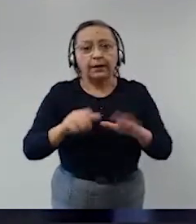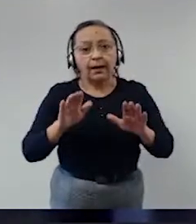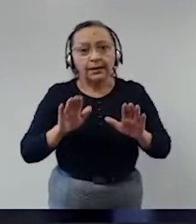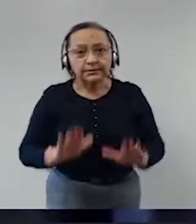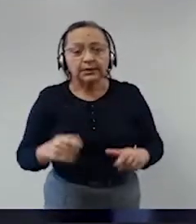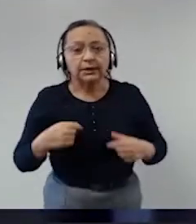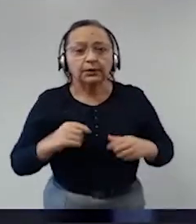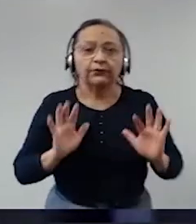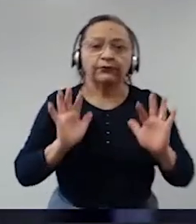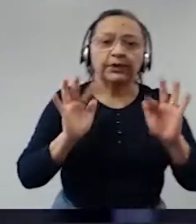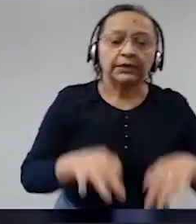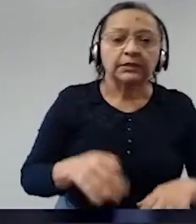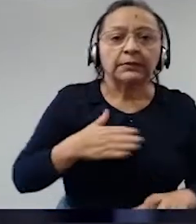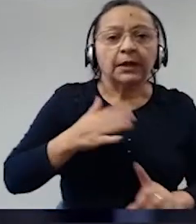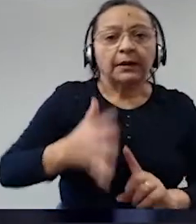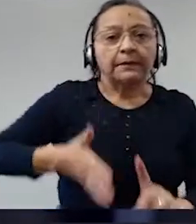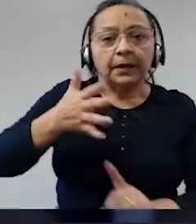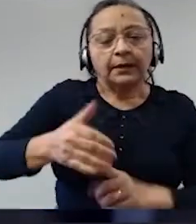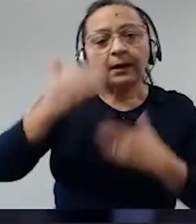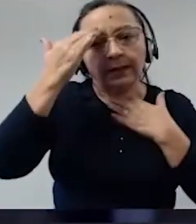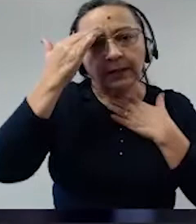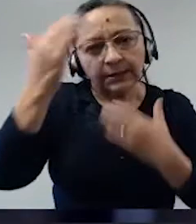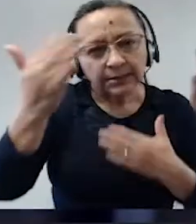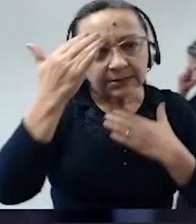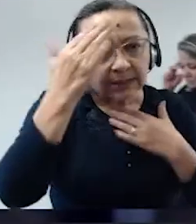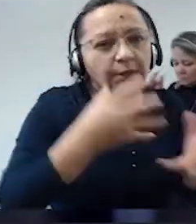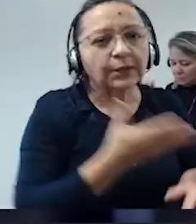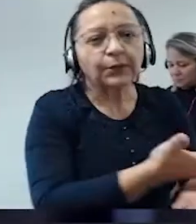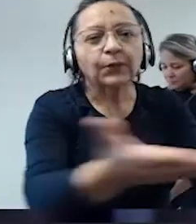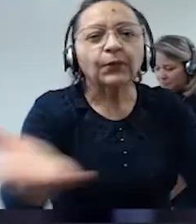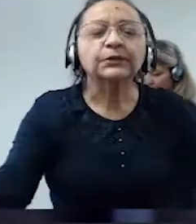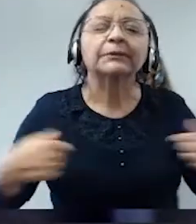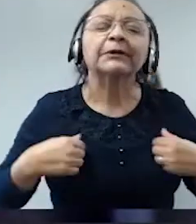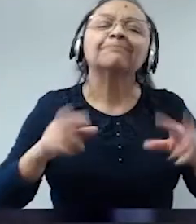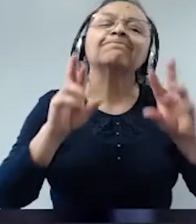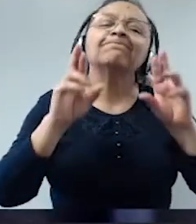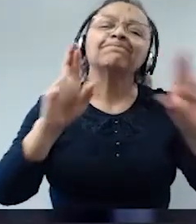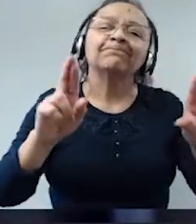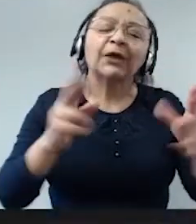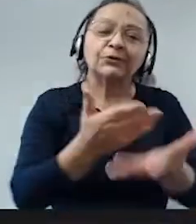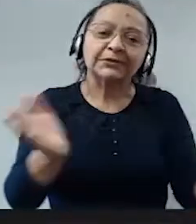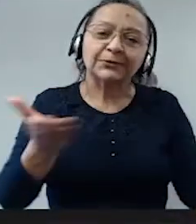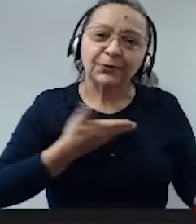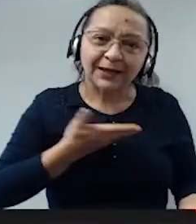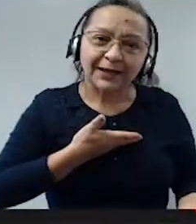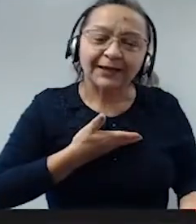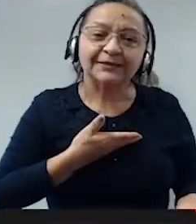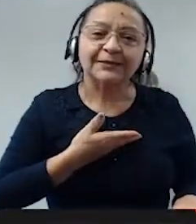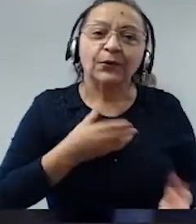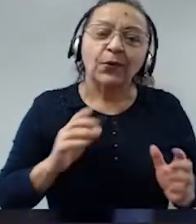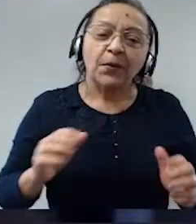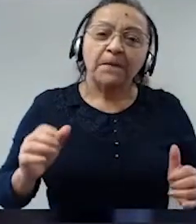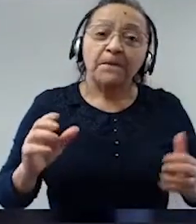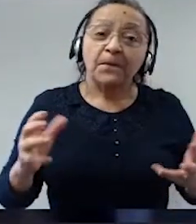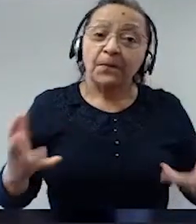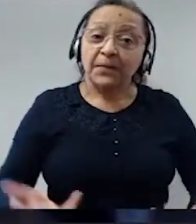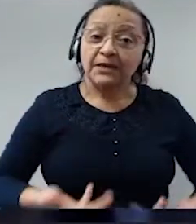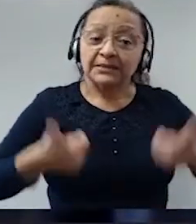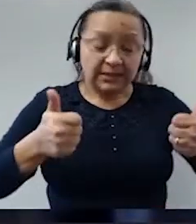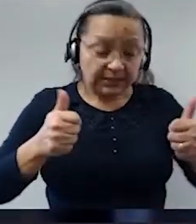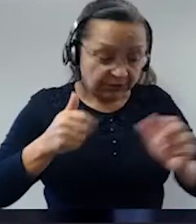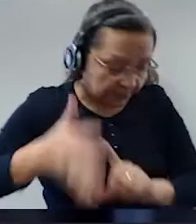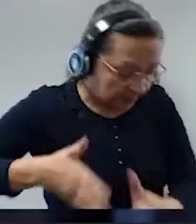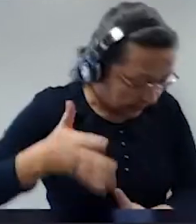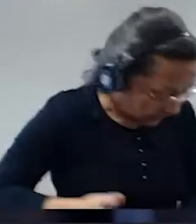eu finalizo a minha fala, agradecendo a todos e desejando aos colegas um excelente painel e um